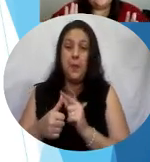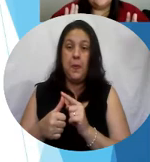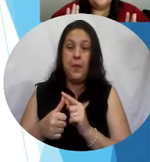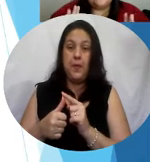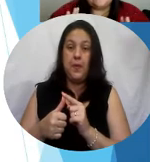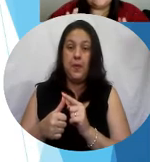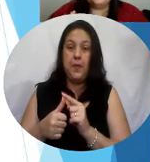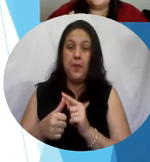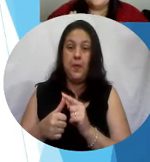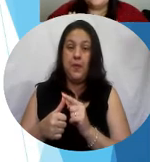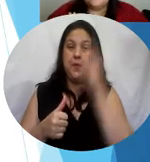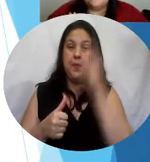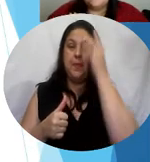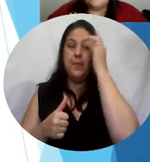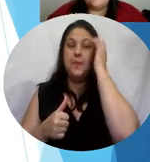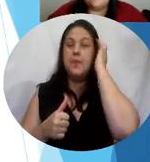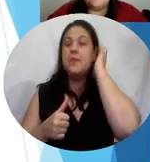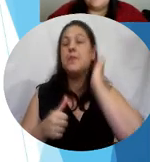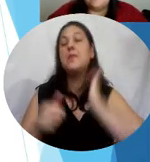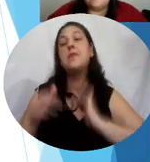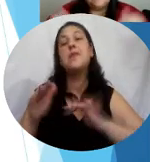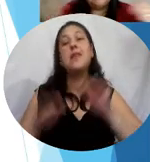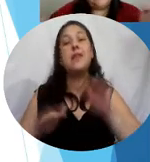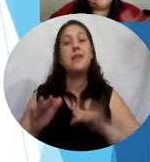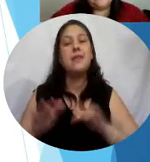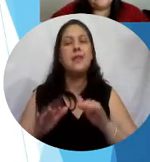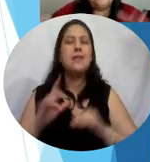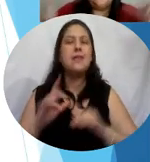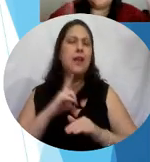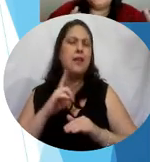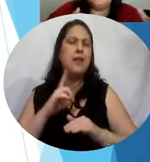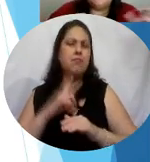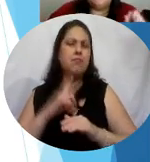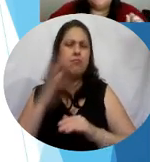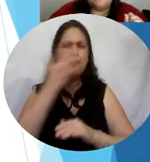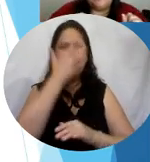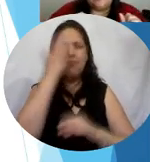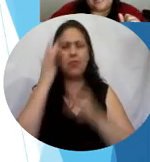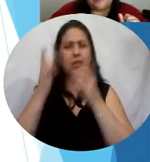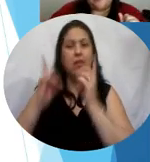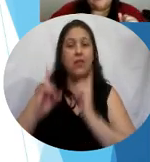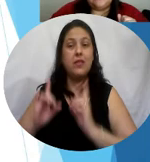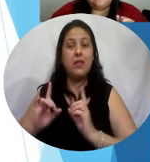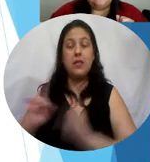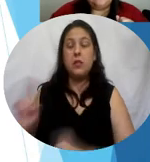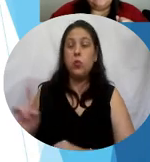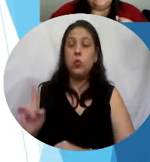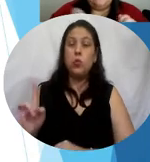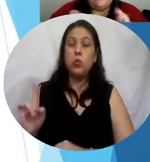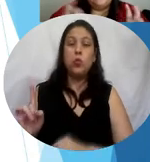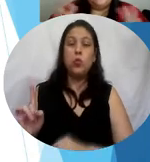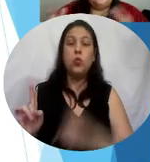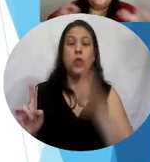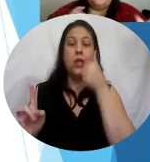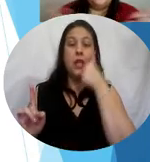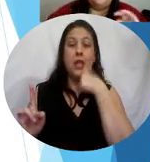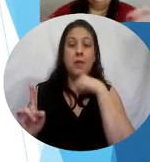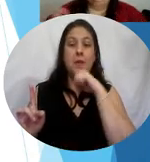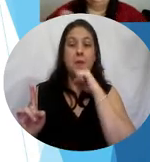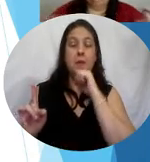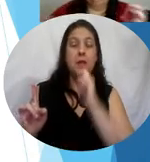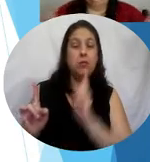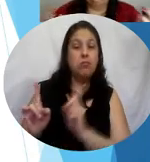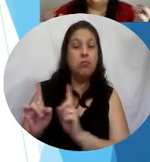primeiro passo. Às vezes, né, a gente tem uma pessoa com deficiência e a mãe ao lado. Embora a gente não saiba